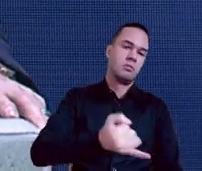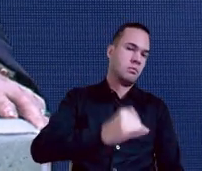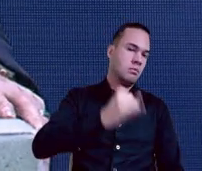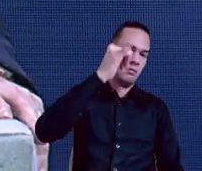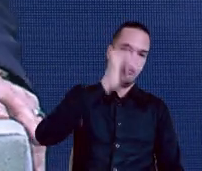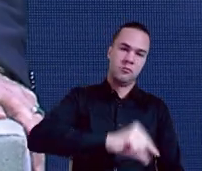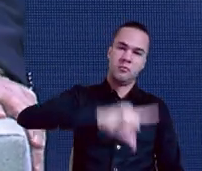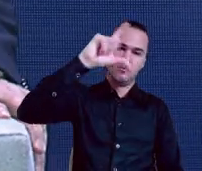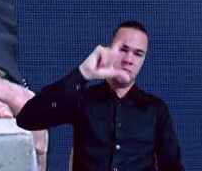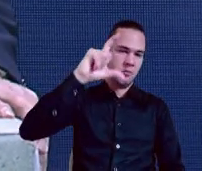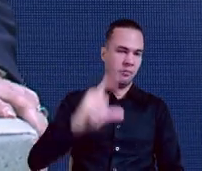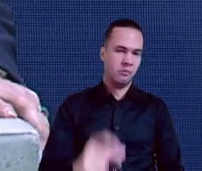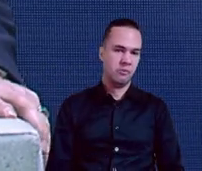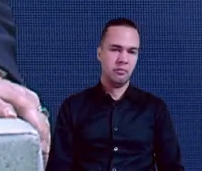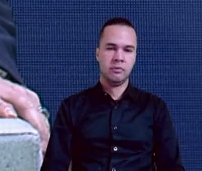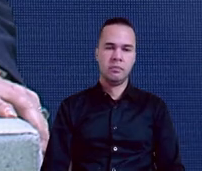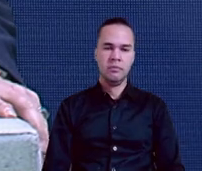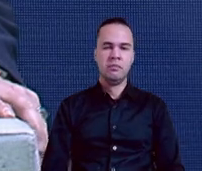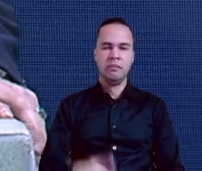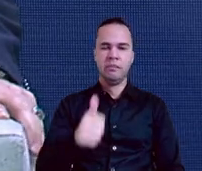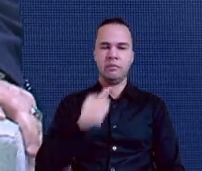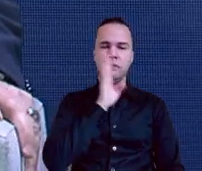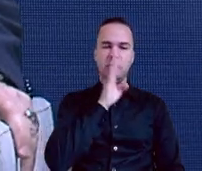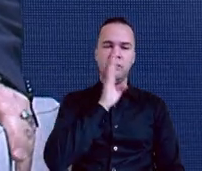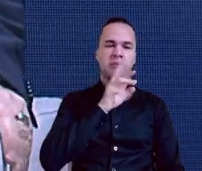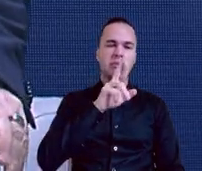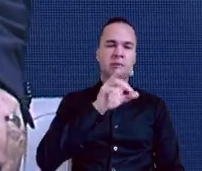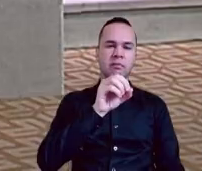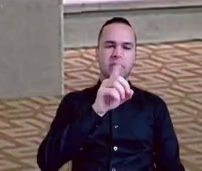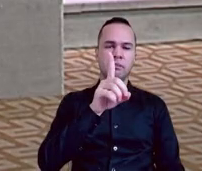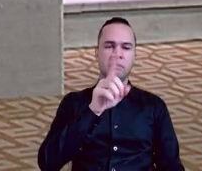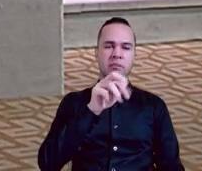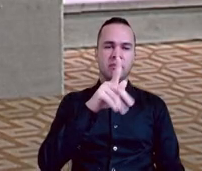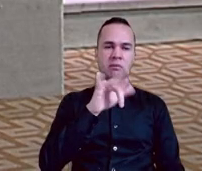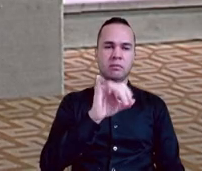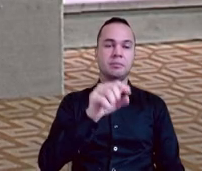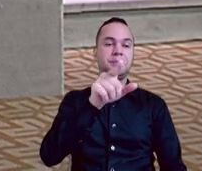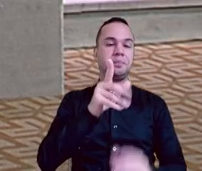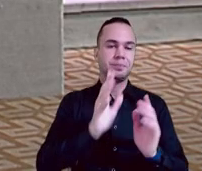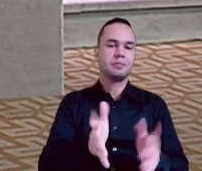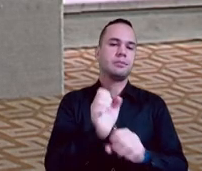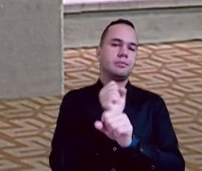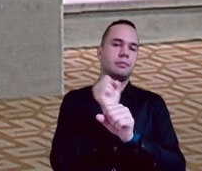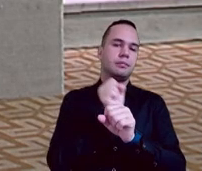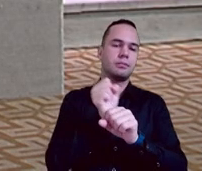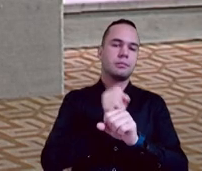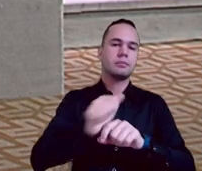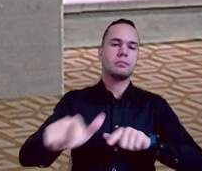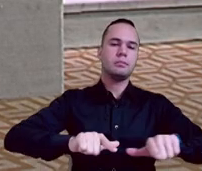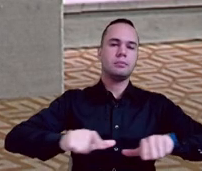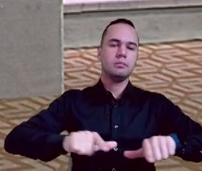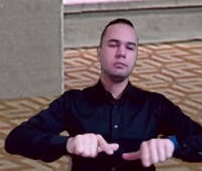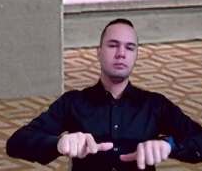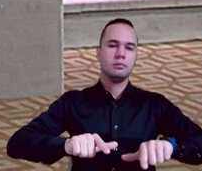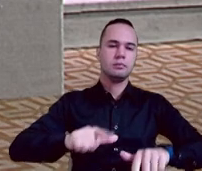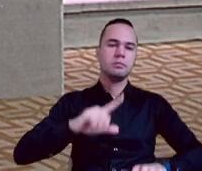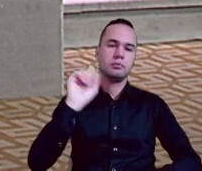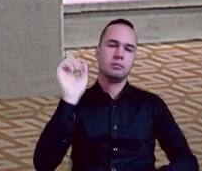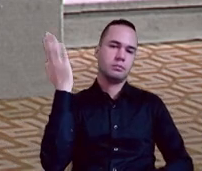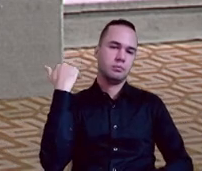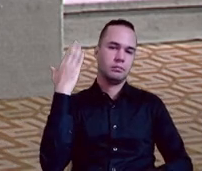momento bacana Rodrigo você já tá nesse setor há bastante tempo né Acho que você a gente conversou